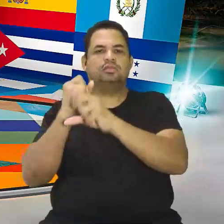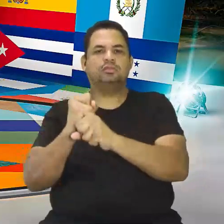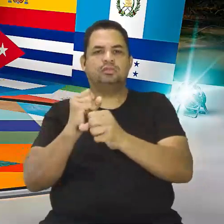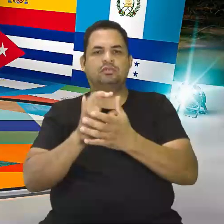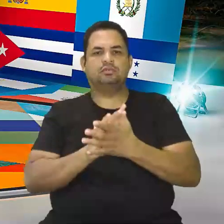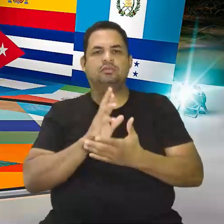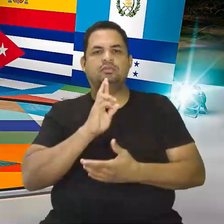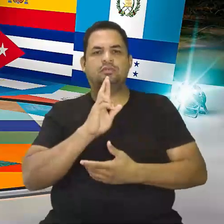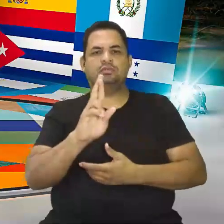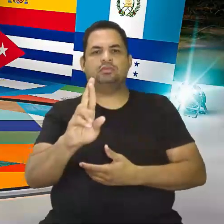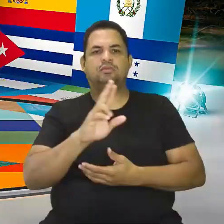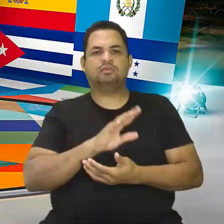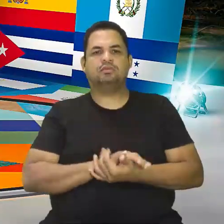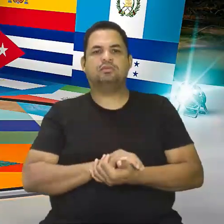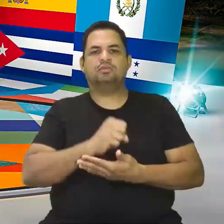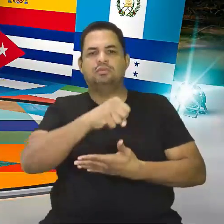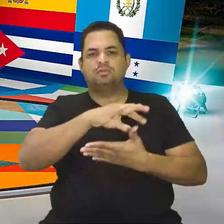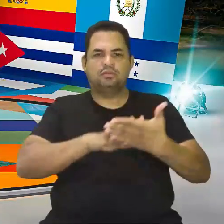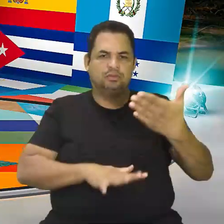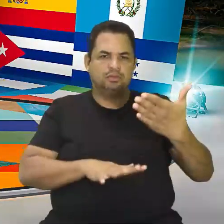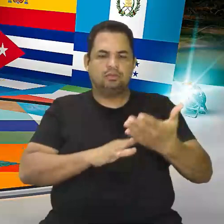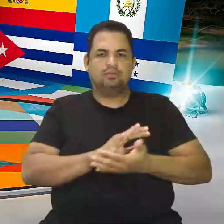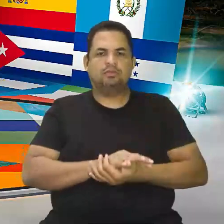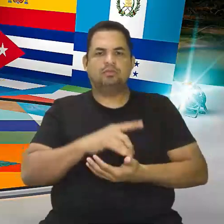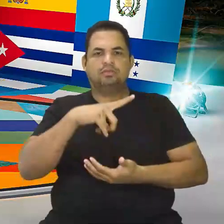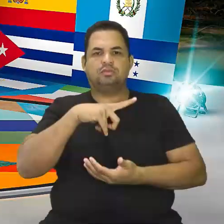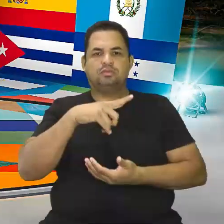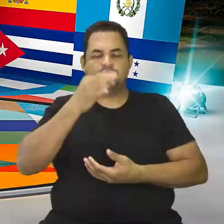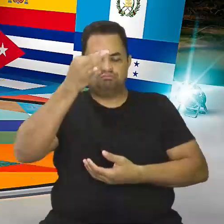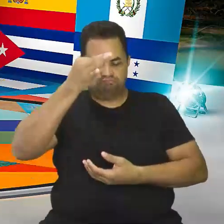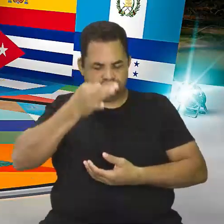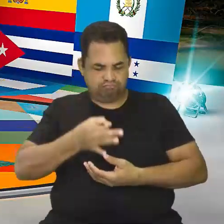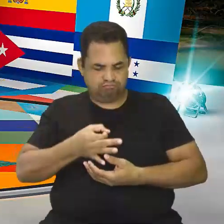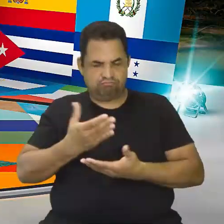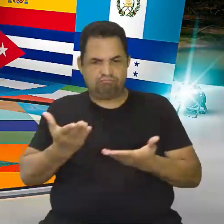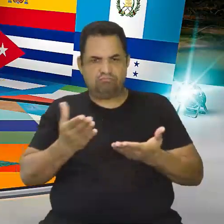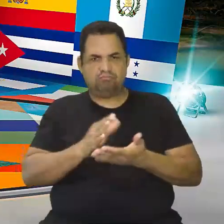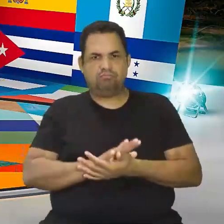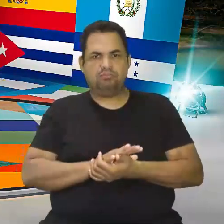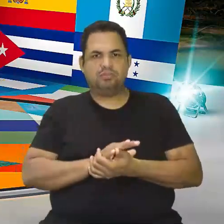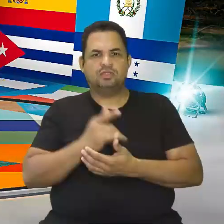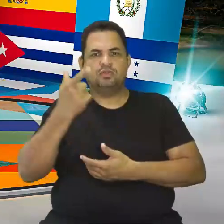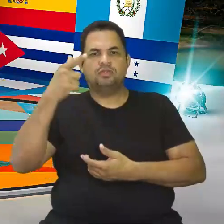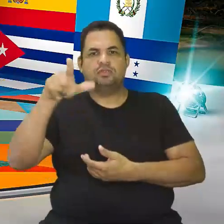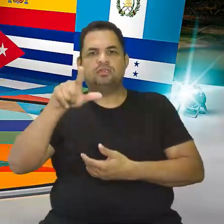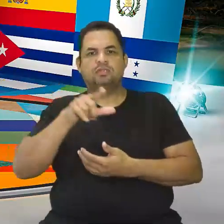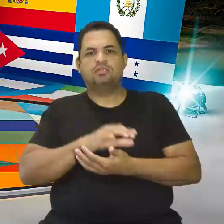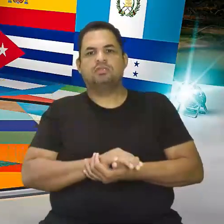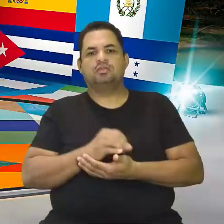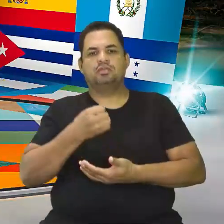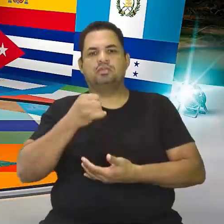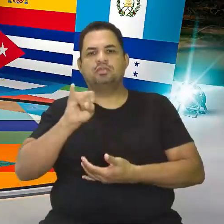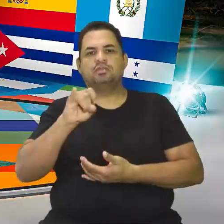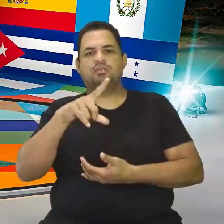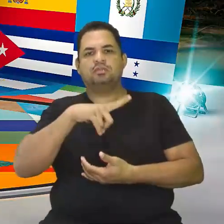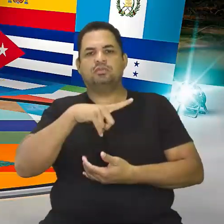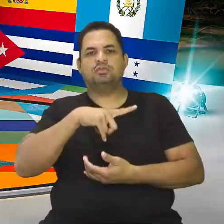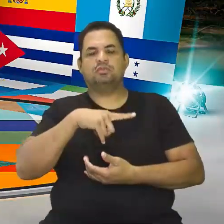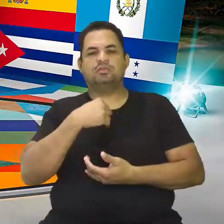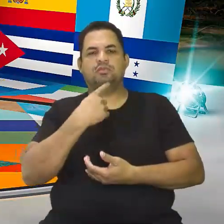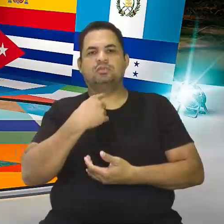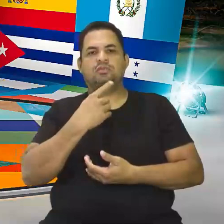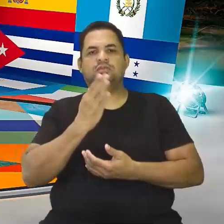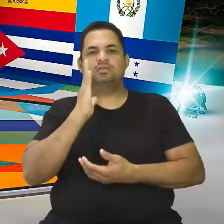e responder as nossas atividades. Tenho certeza que vocês vão conseguir. E se tiver dúvida,